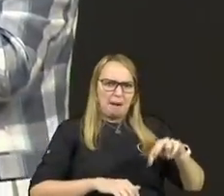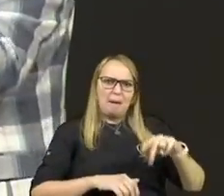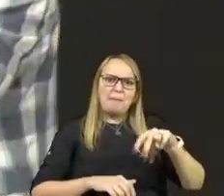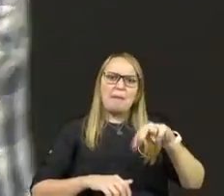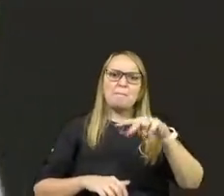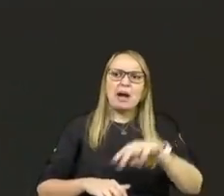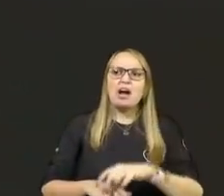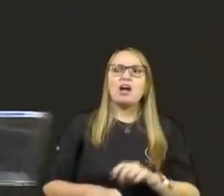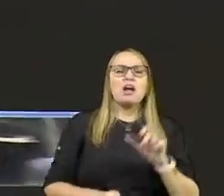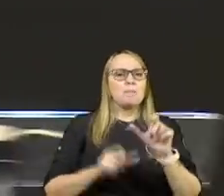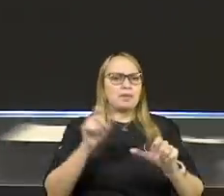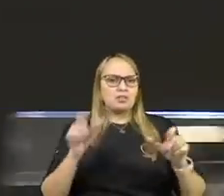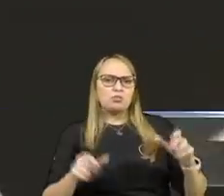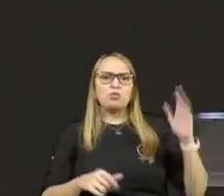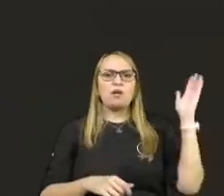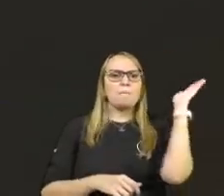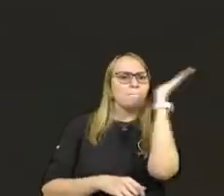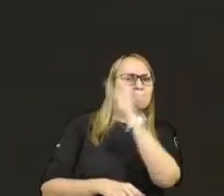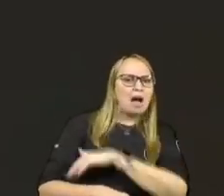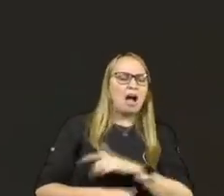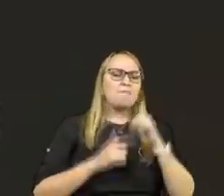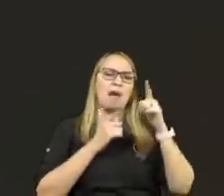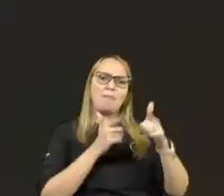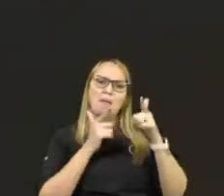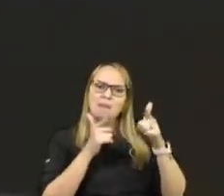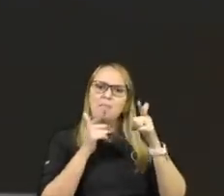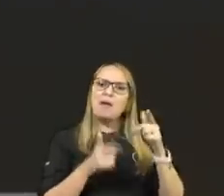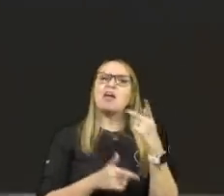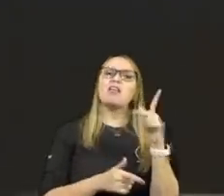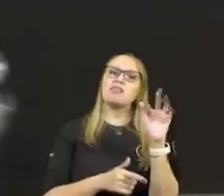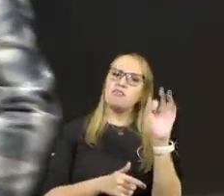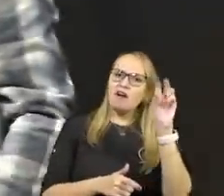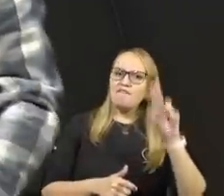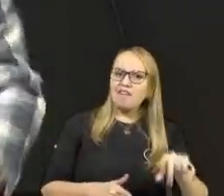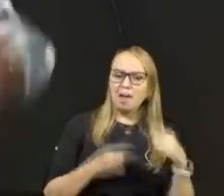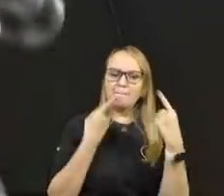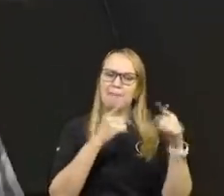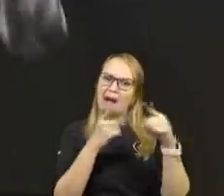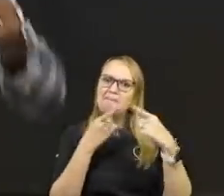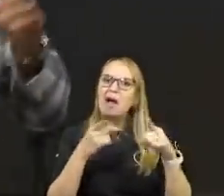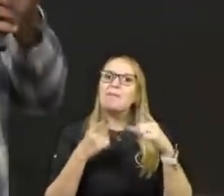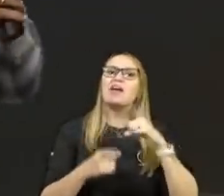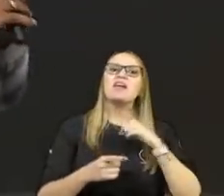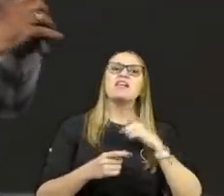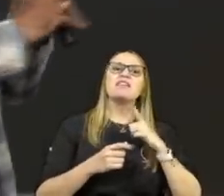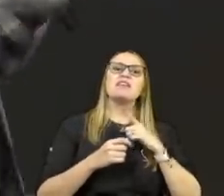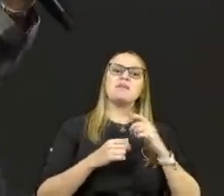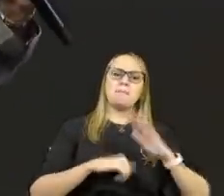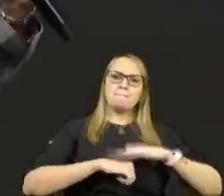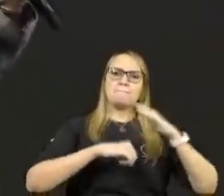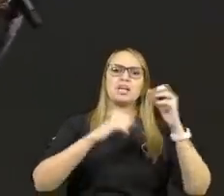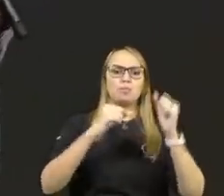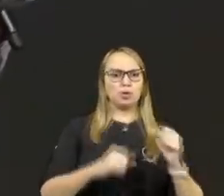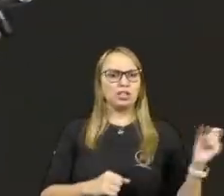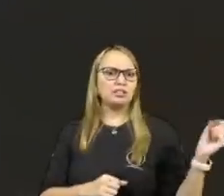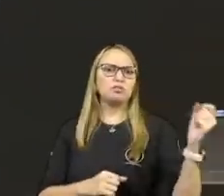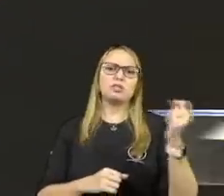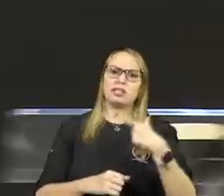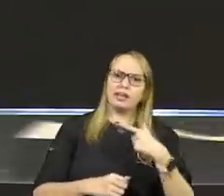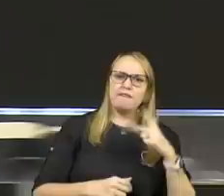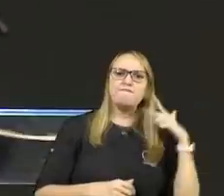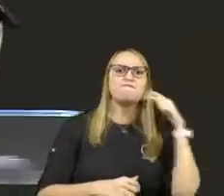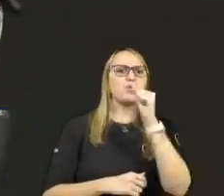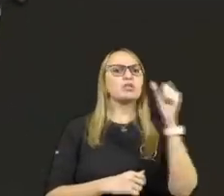má, gente perversa, gente que debocha da tua fé, que luta contra você, que tem mais poder que você, que tem mais força que